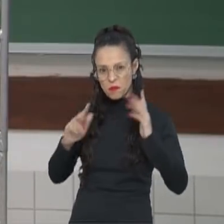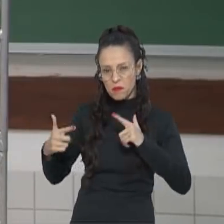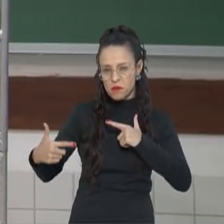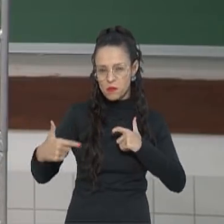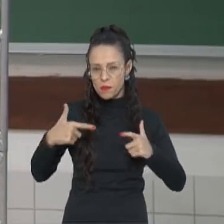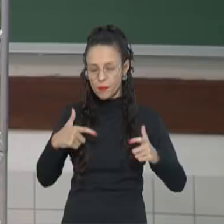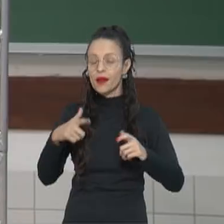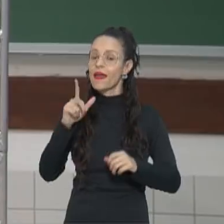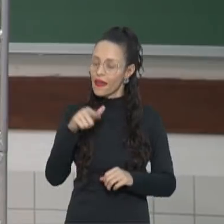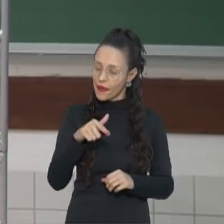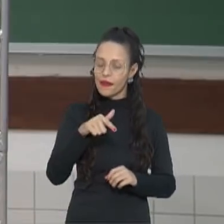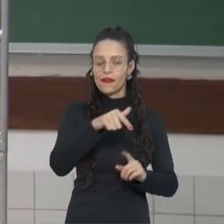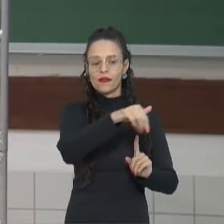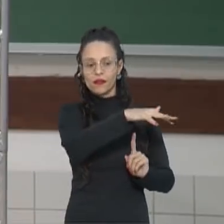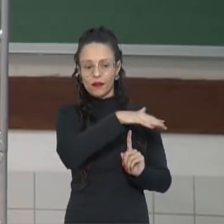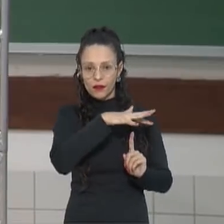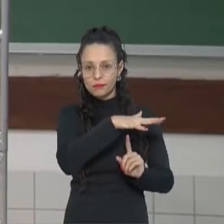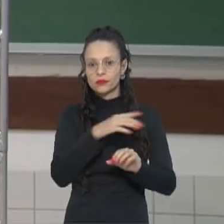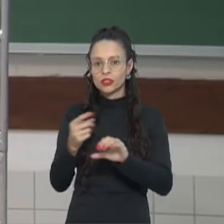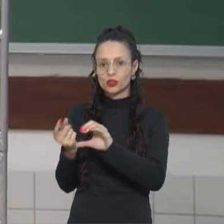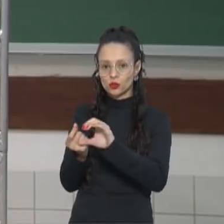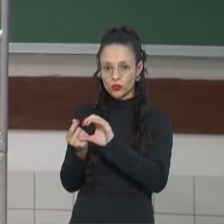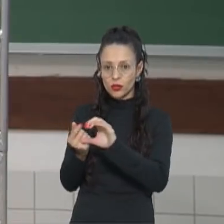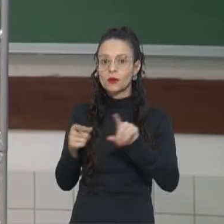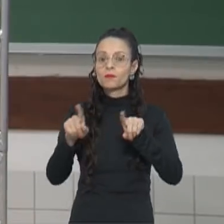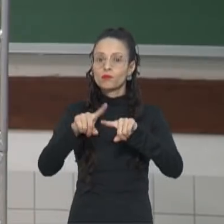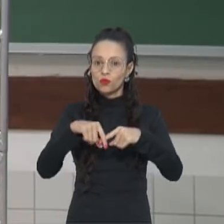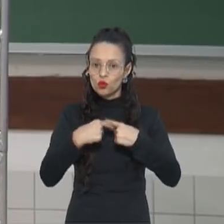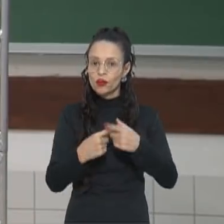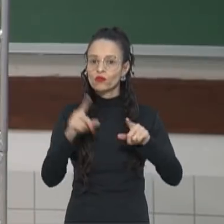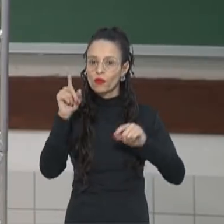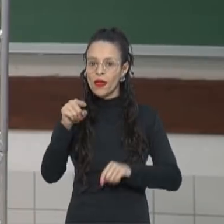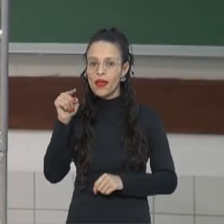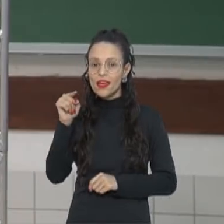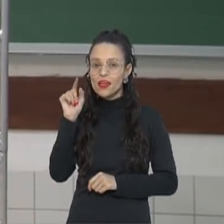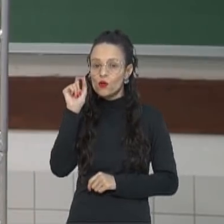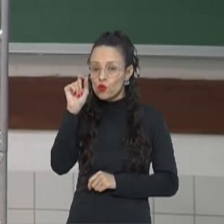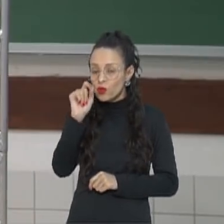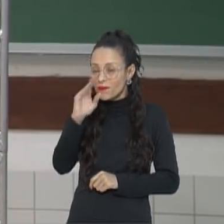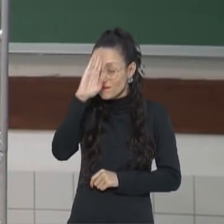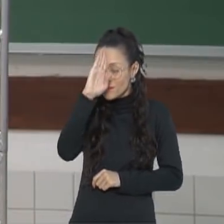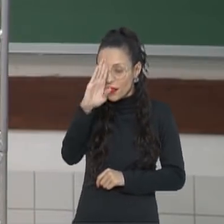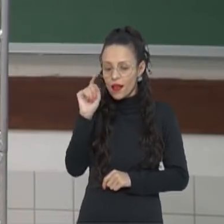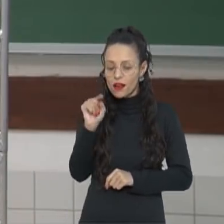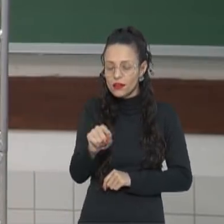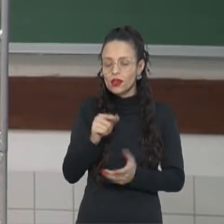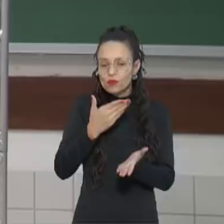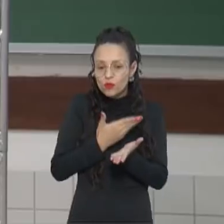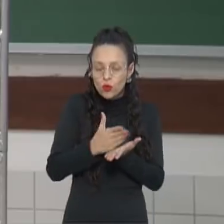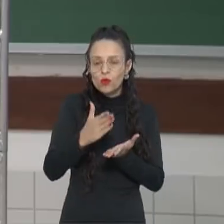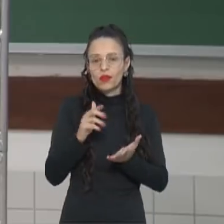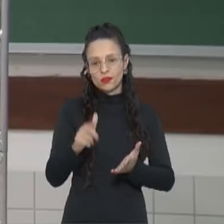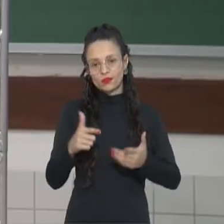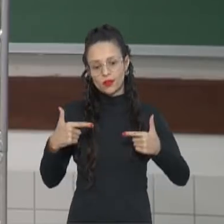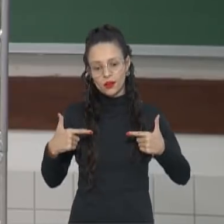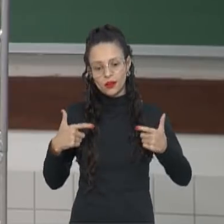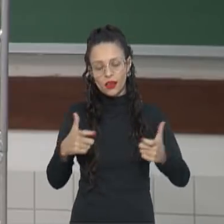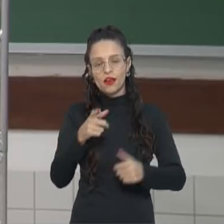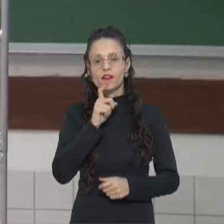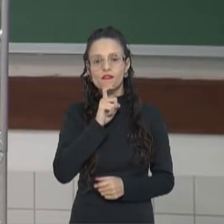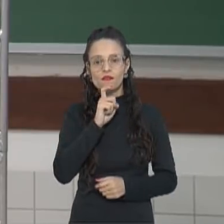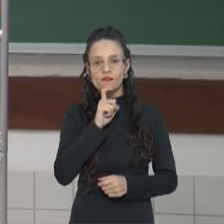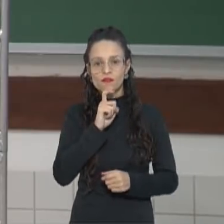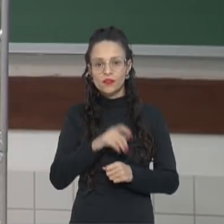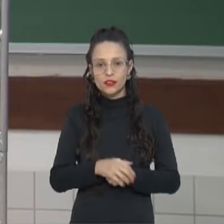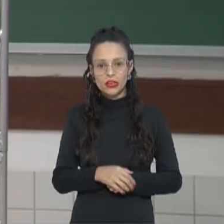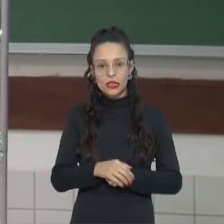entre capitalismo e socialismo. Por isso, considerado o primeiro ponto quente dessa Guerra Fria. Primeira